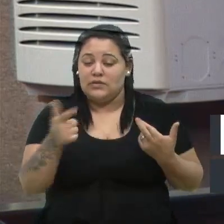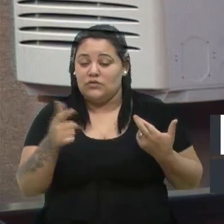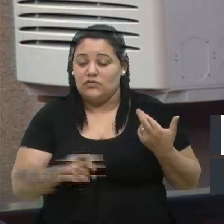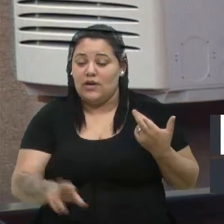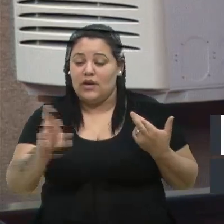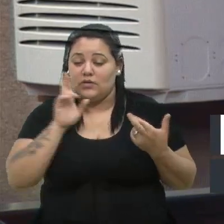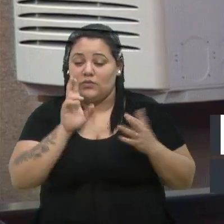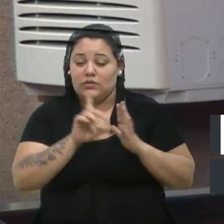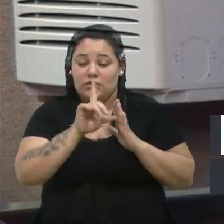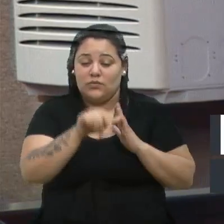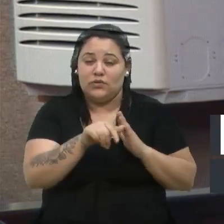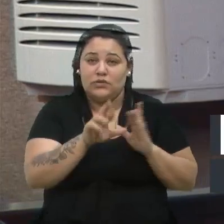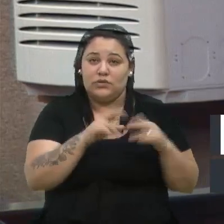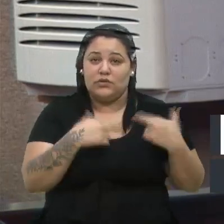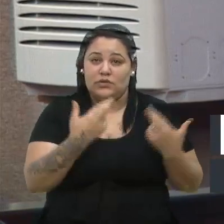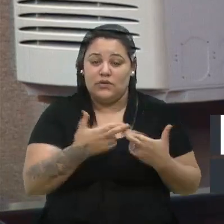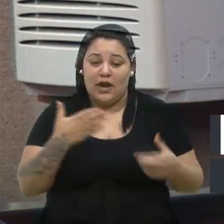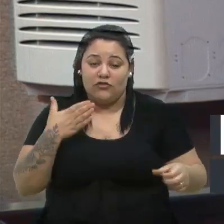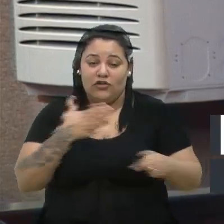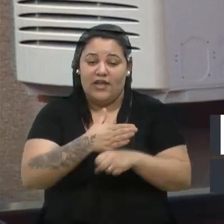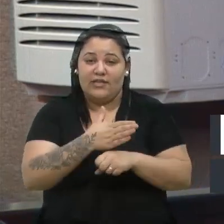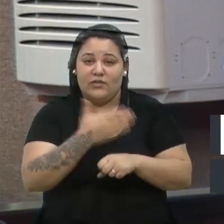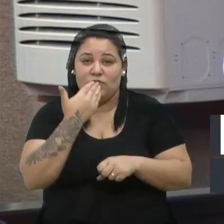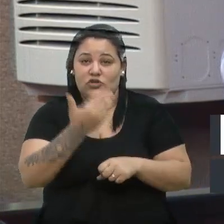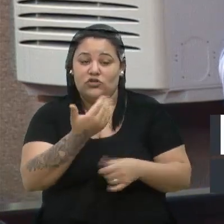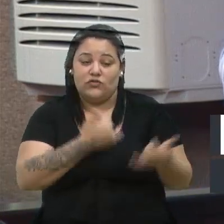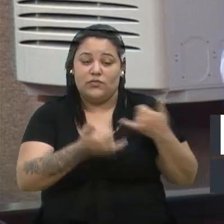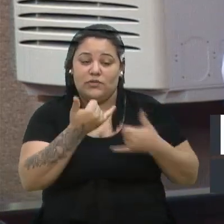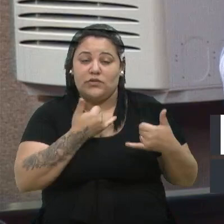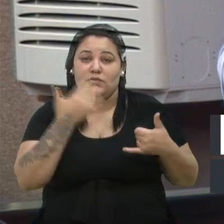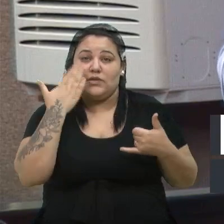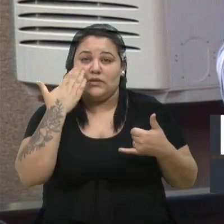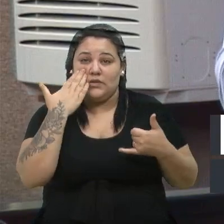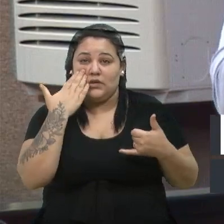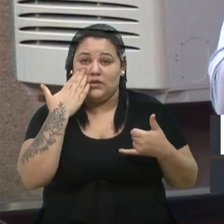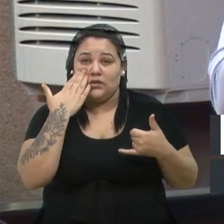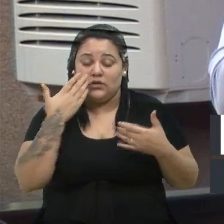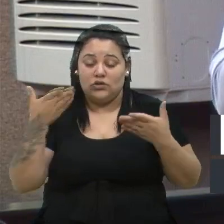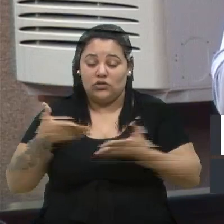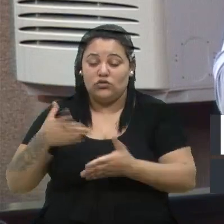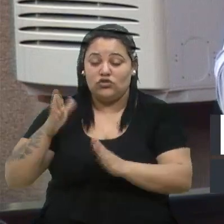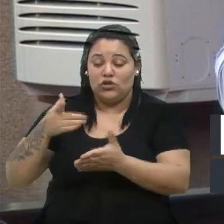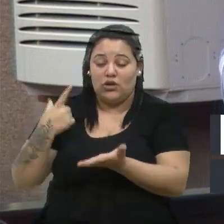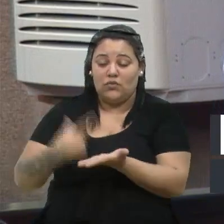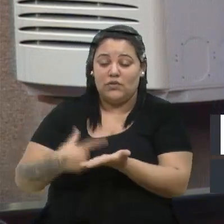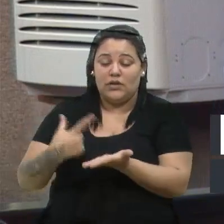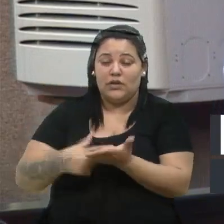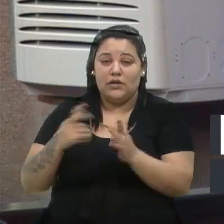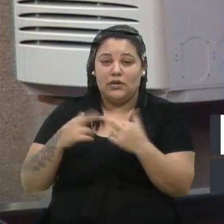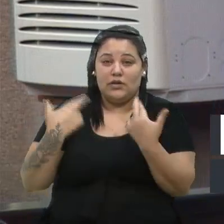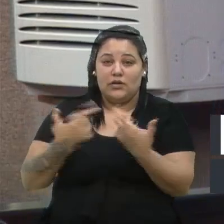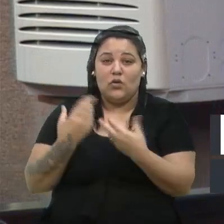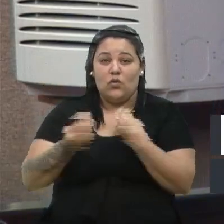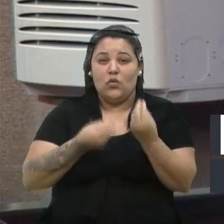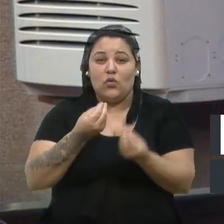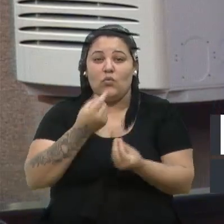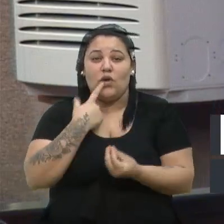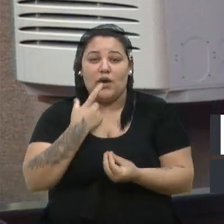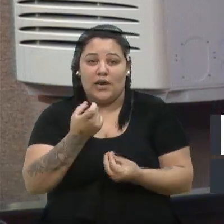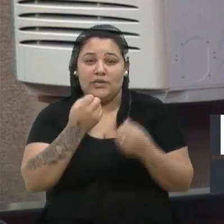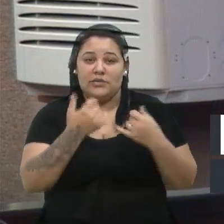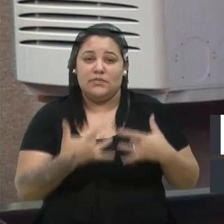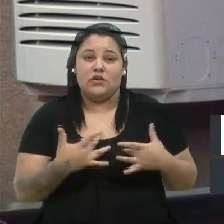depois da reunião, se entra com um pedido de informações para saber. Sendo que hoje foi agendado essa reunião, como a própria vereadora